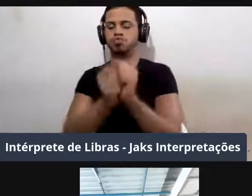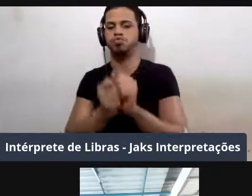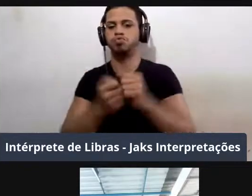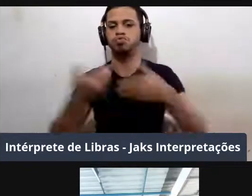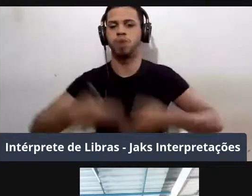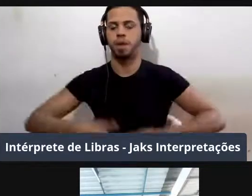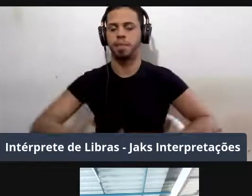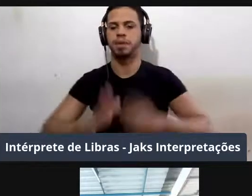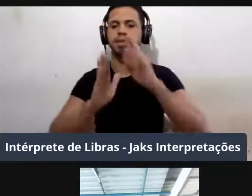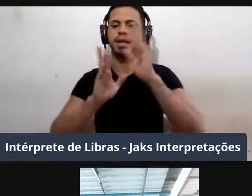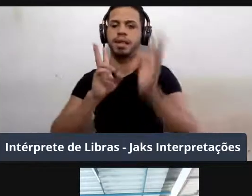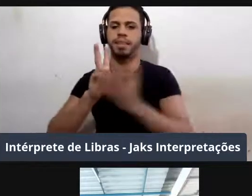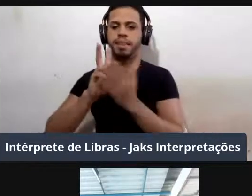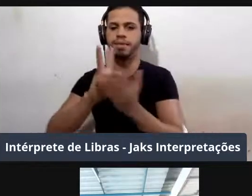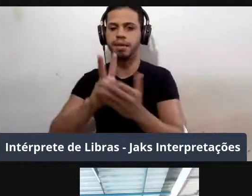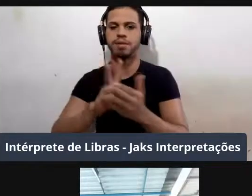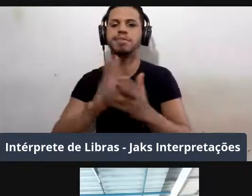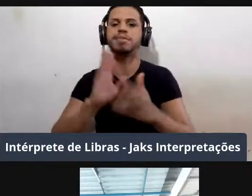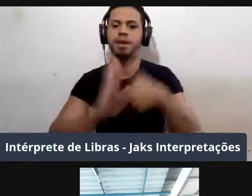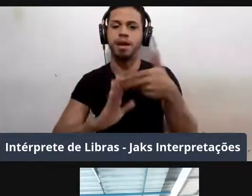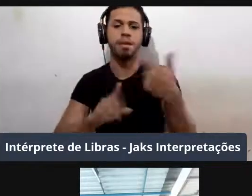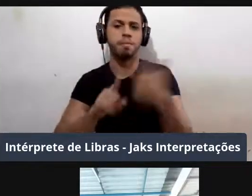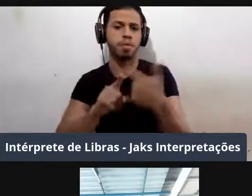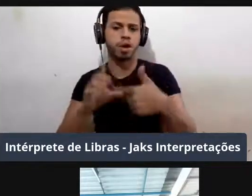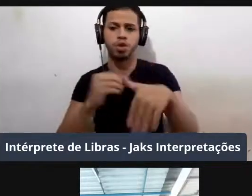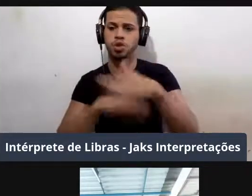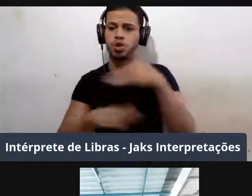indígenas, porque todos fazem parte do SUS.